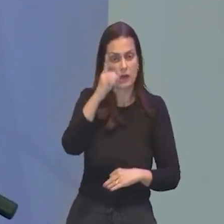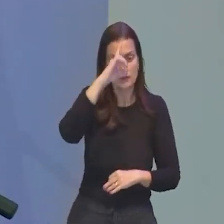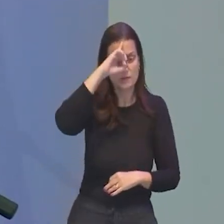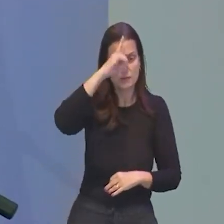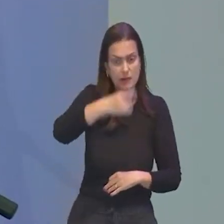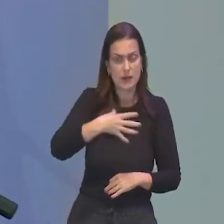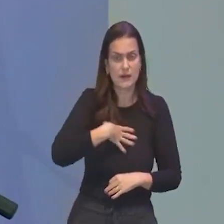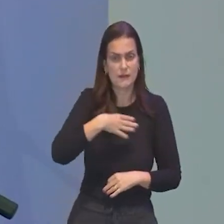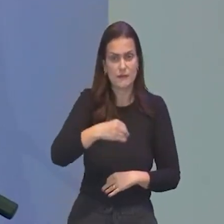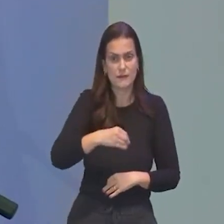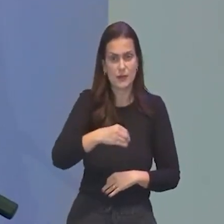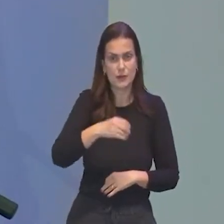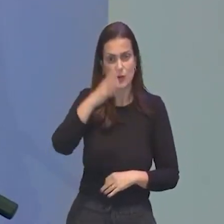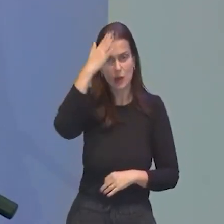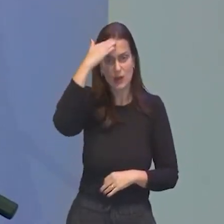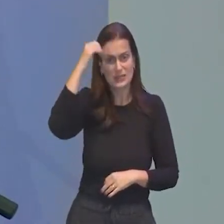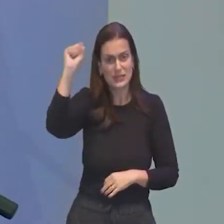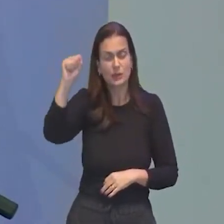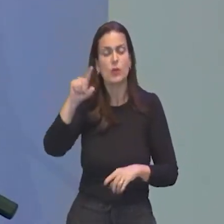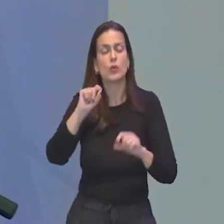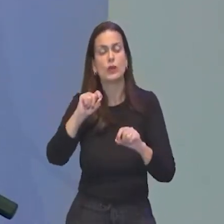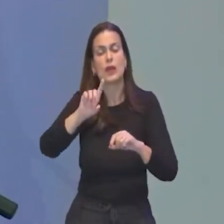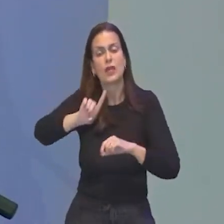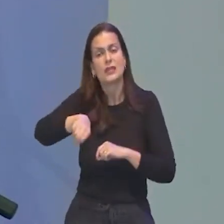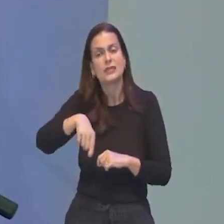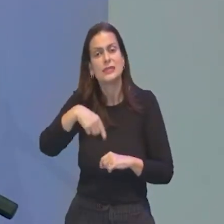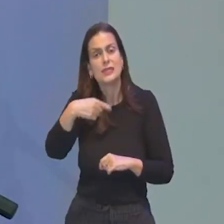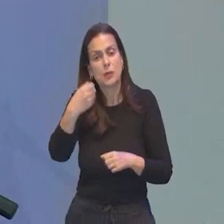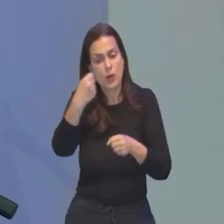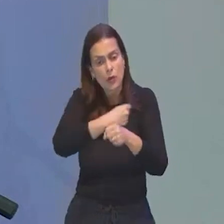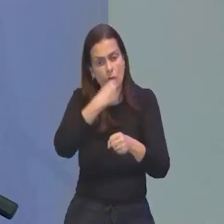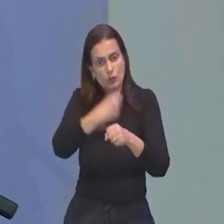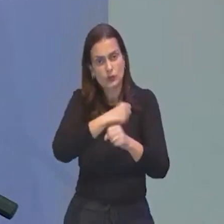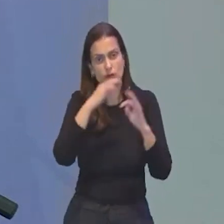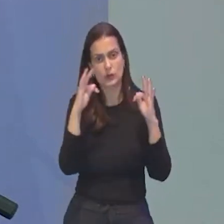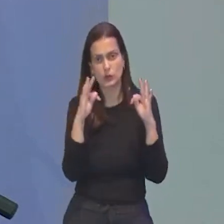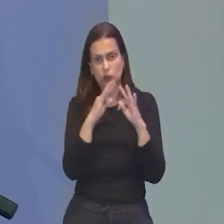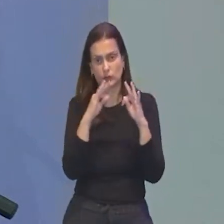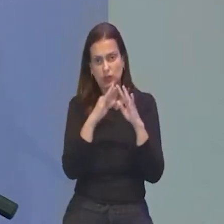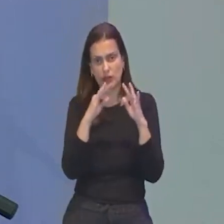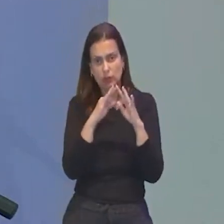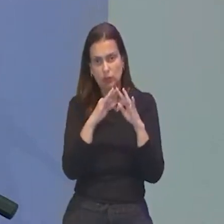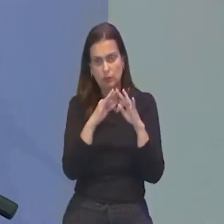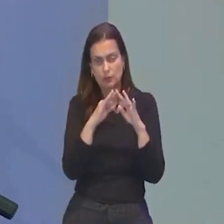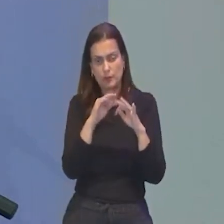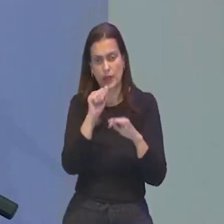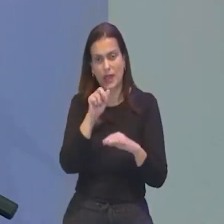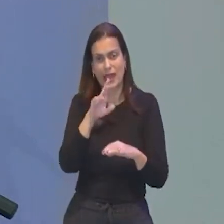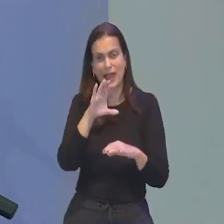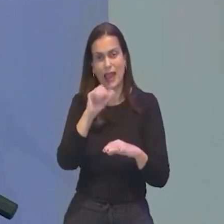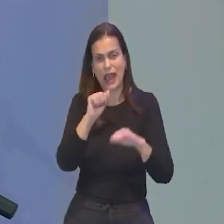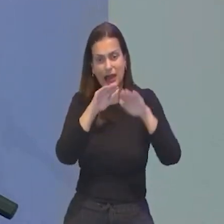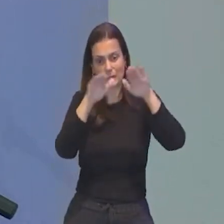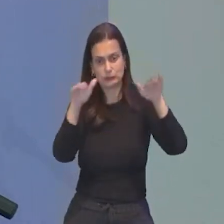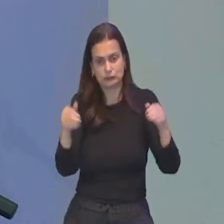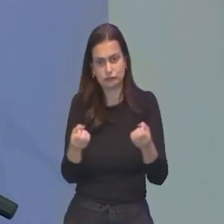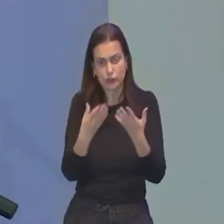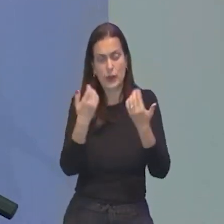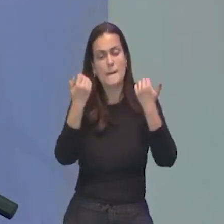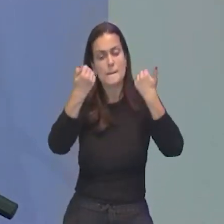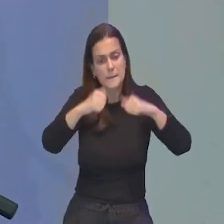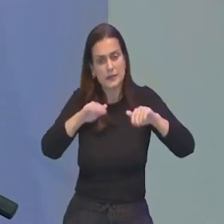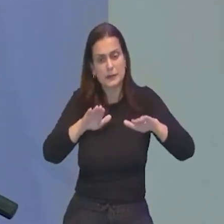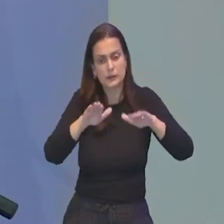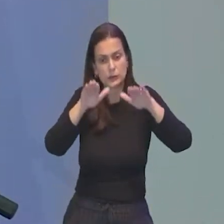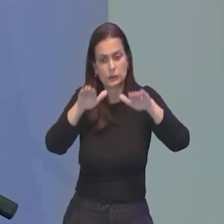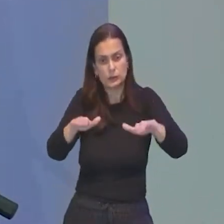seu filho Salomão, logo após a construção do templo, e a arca deveria ficar depositada no templo, e a